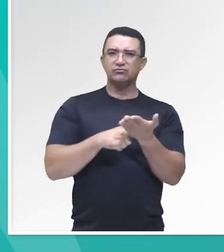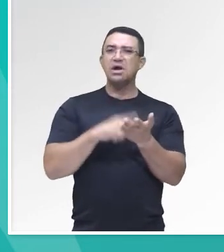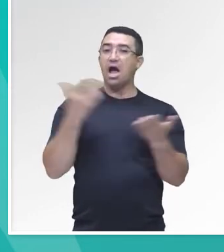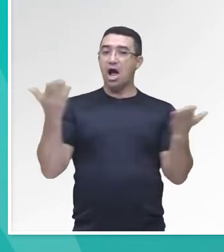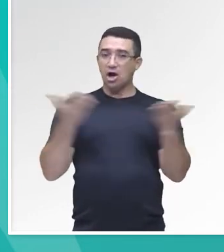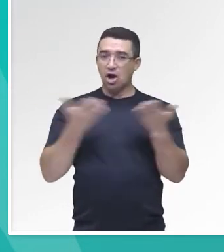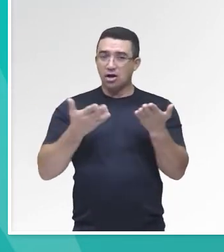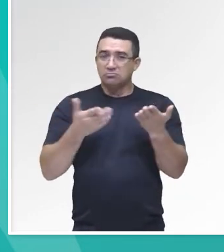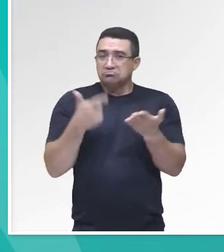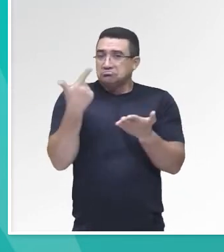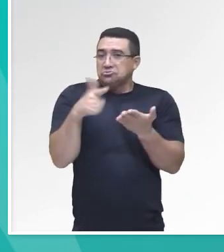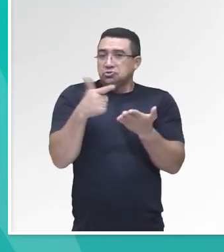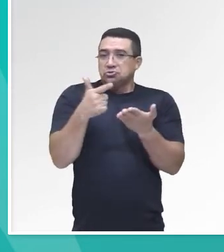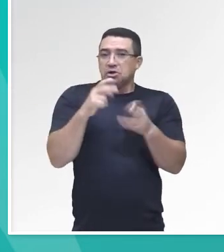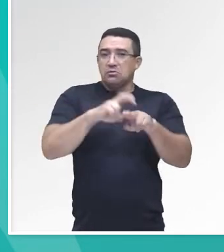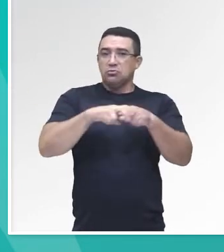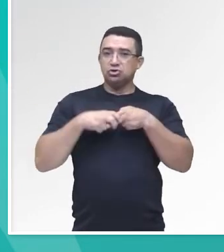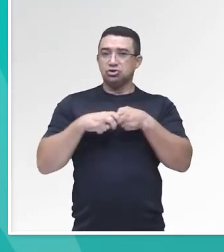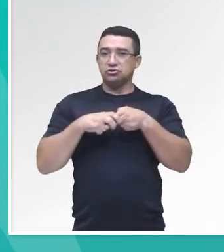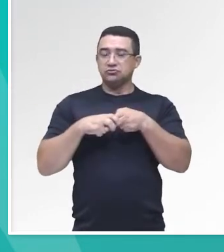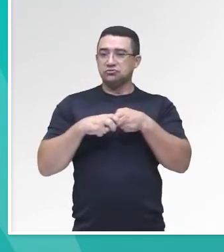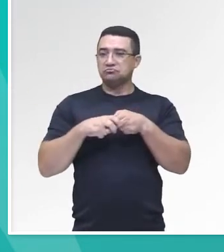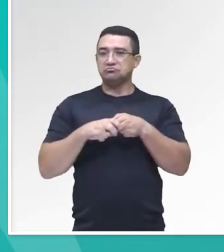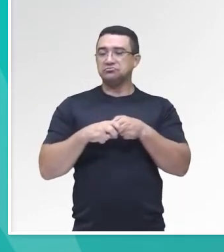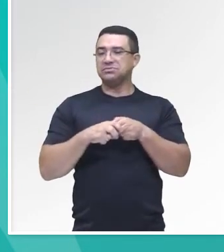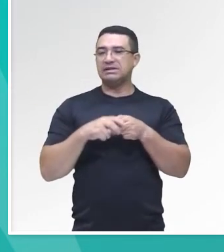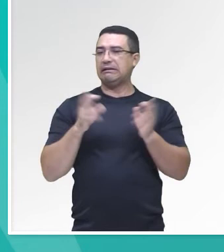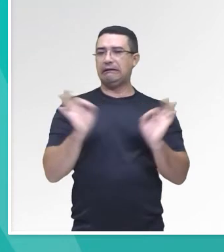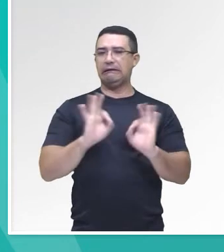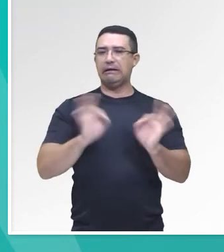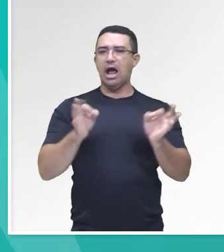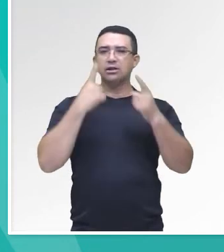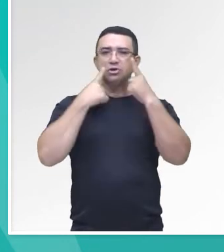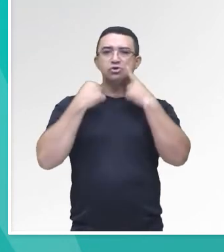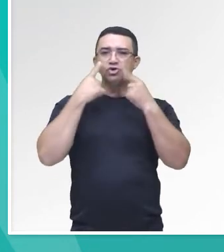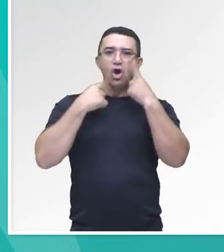Meu verso é sangue, volúpia ardente,